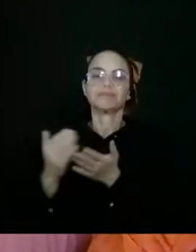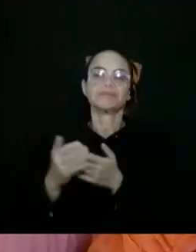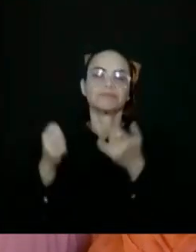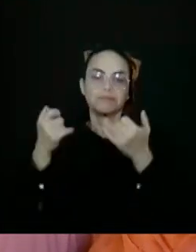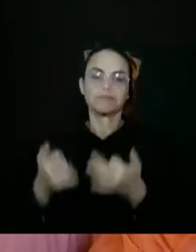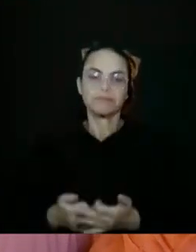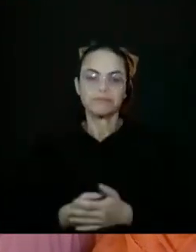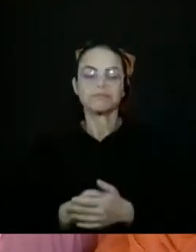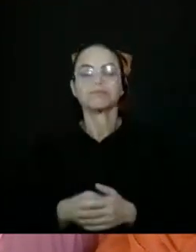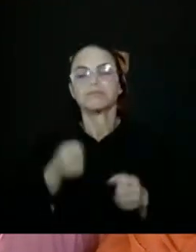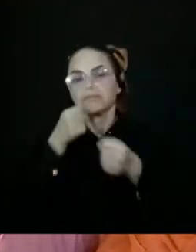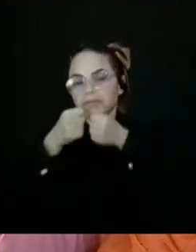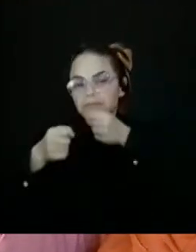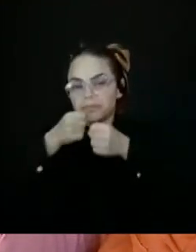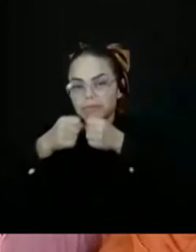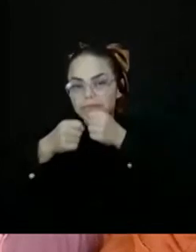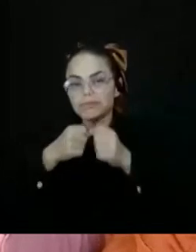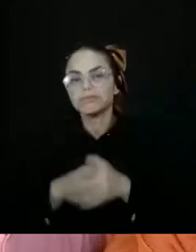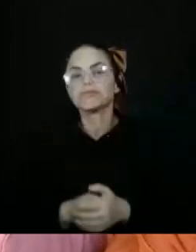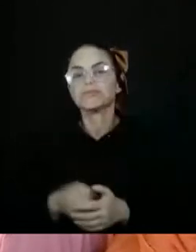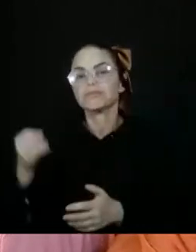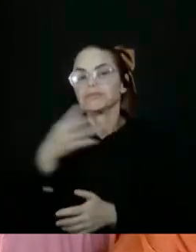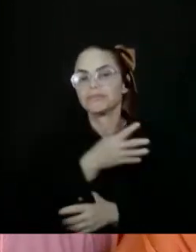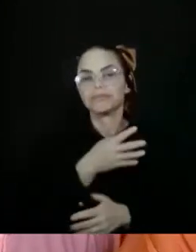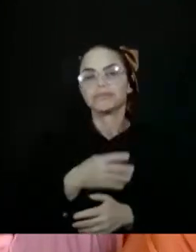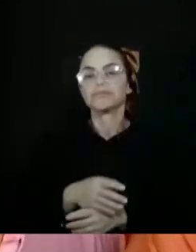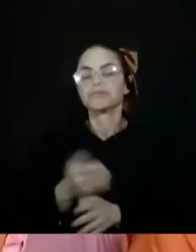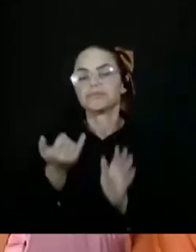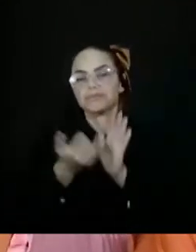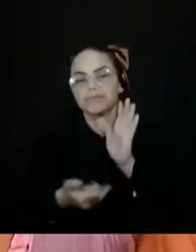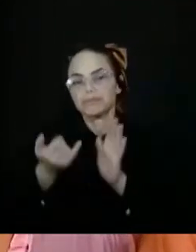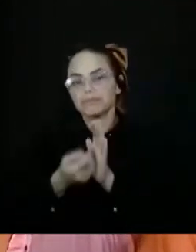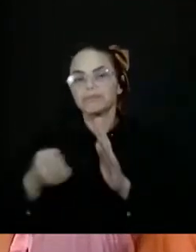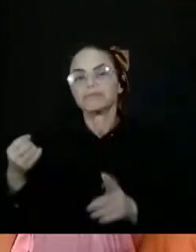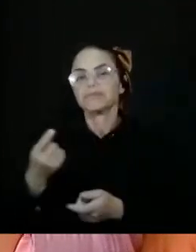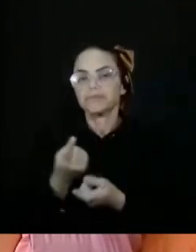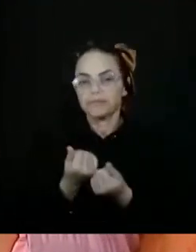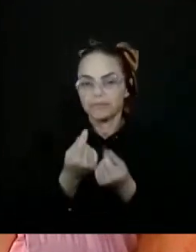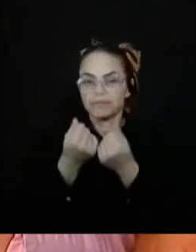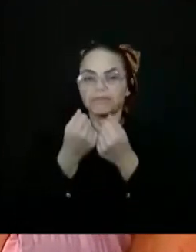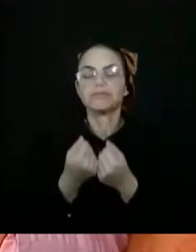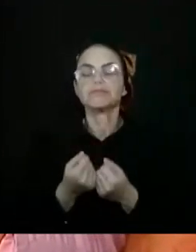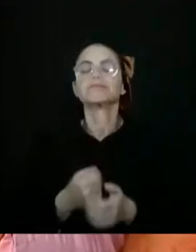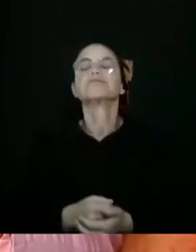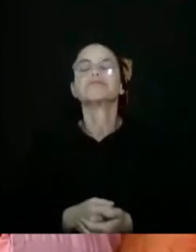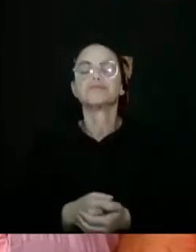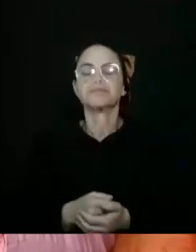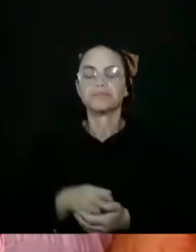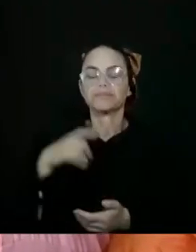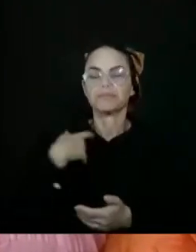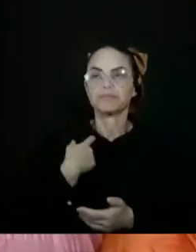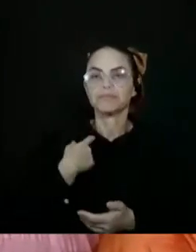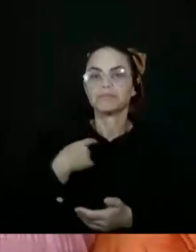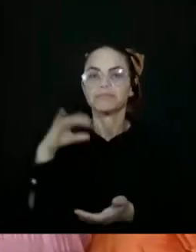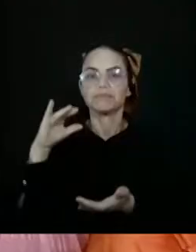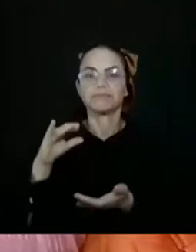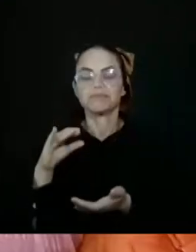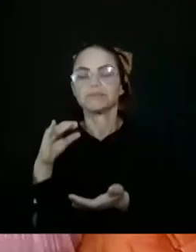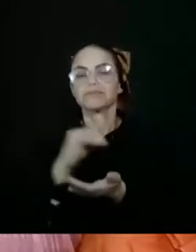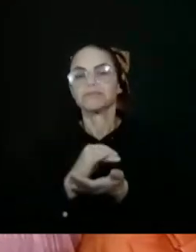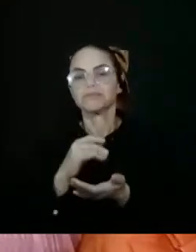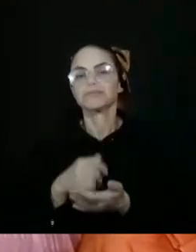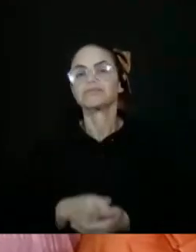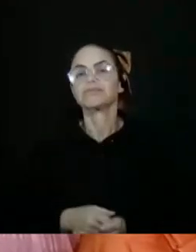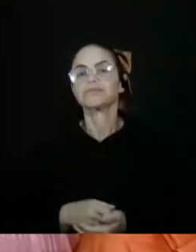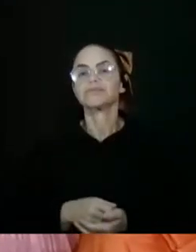entrevista sobre essa nova isenção, esse novo dinheiro, esse novo cashback que acaba entrando na conta do brasileiro, da brasileira, que